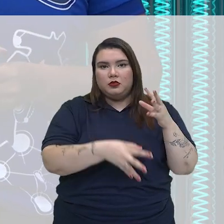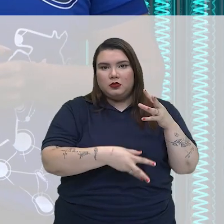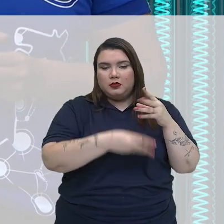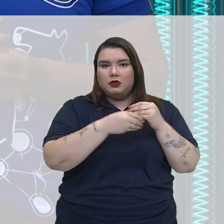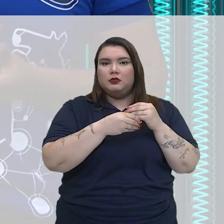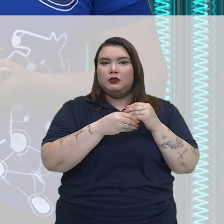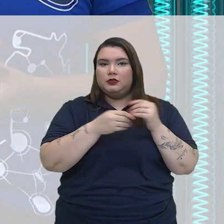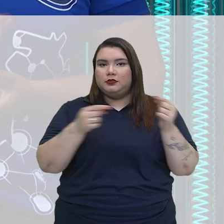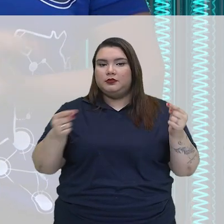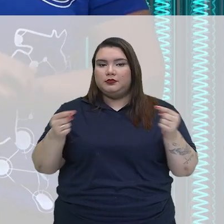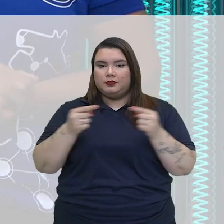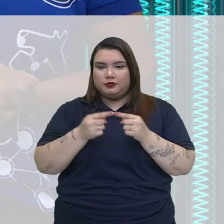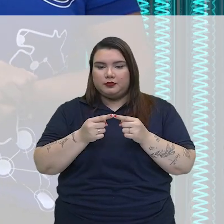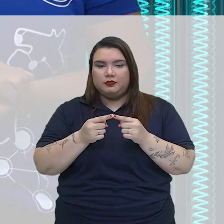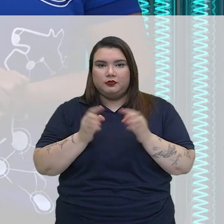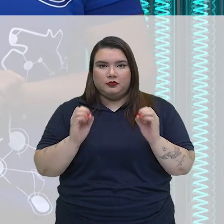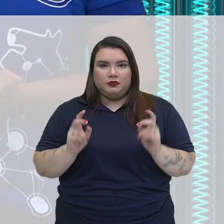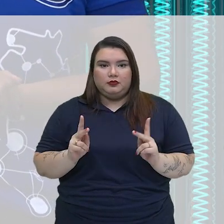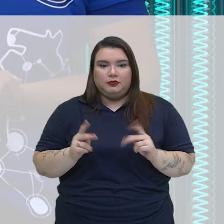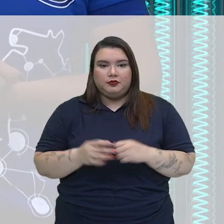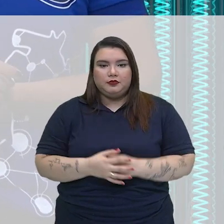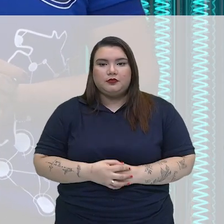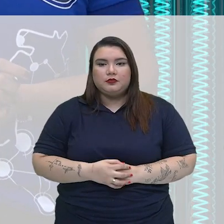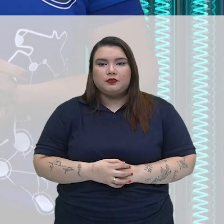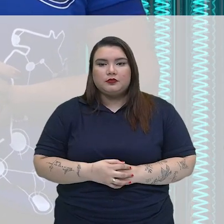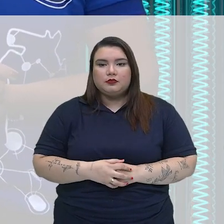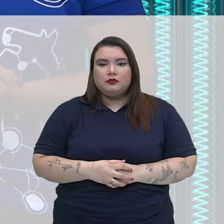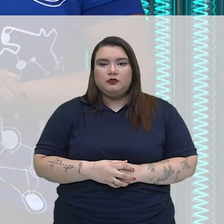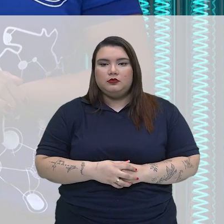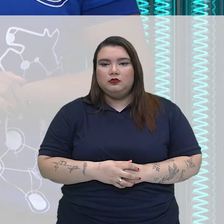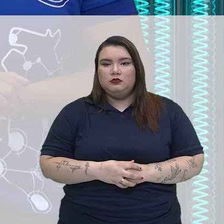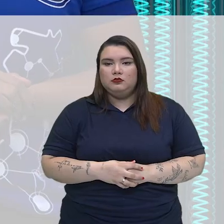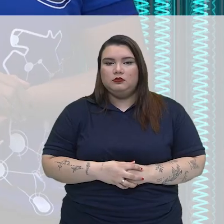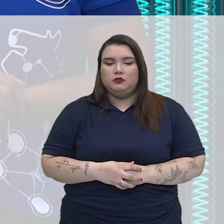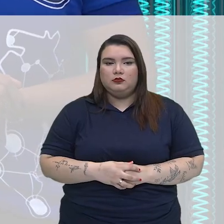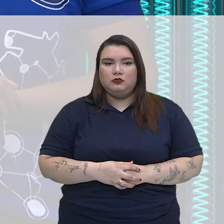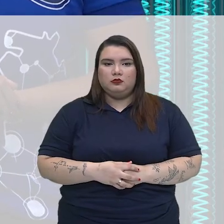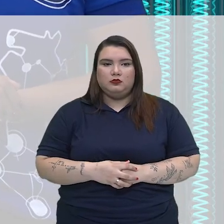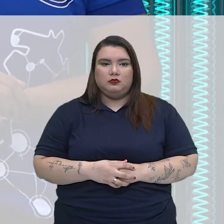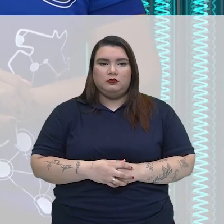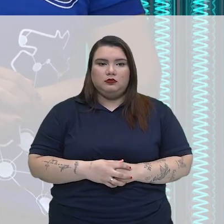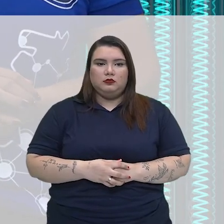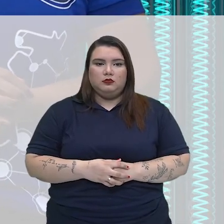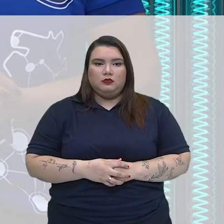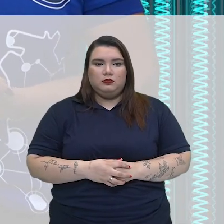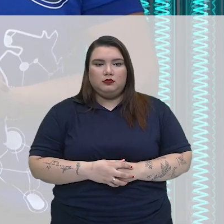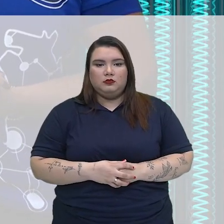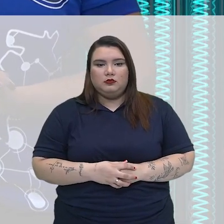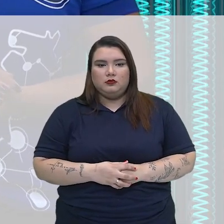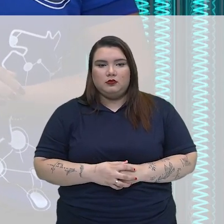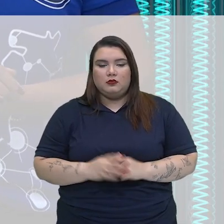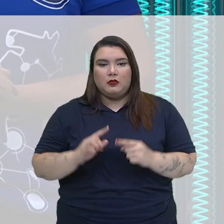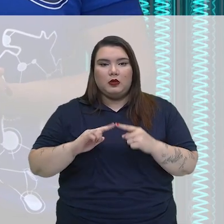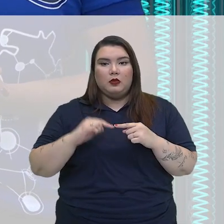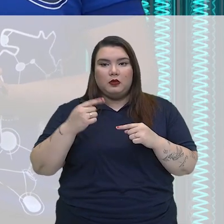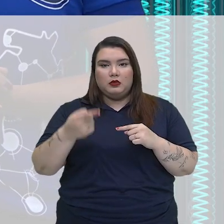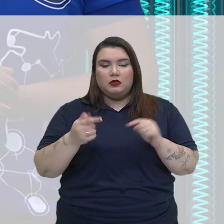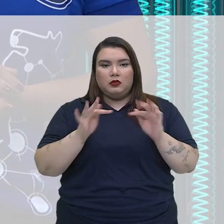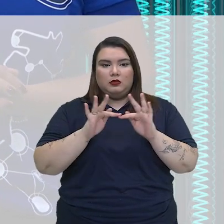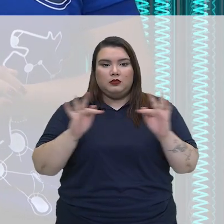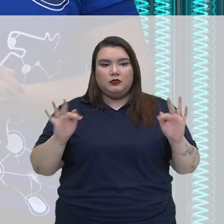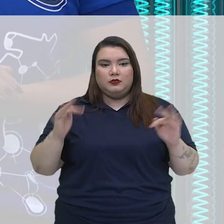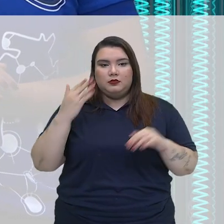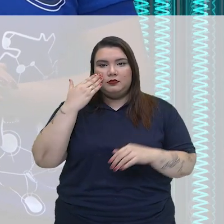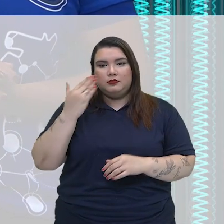ação. Então, he is short, forma afirmativa. A próxima, you